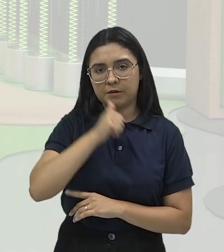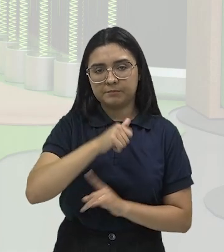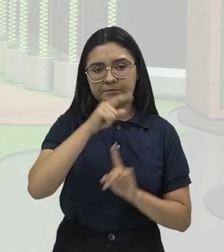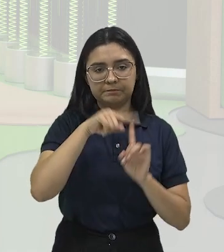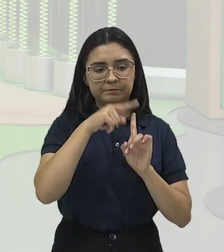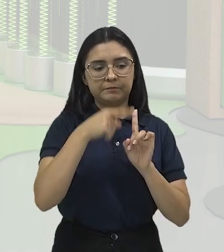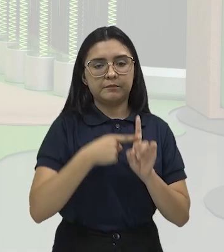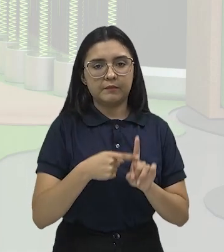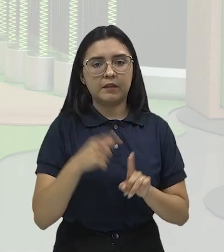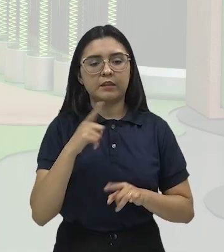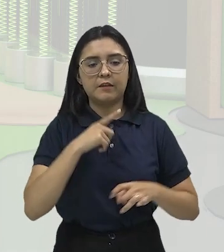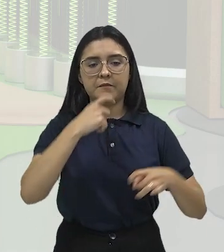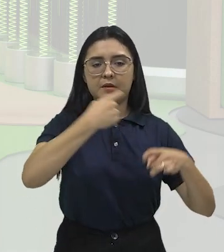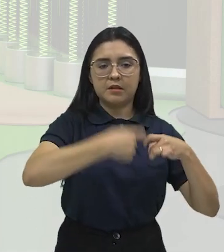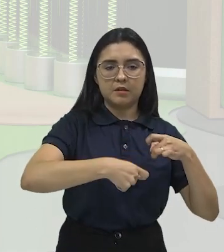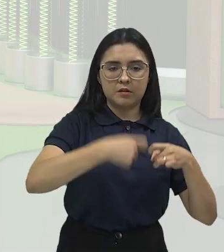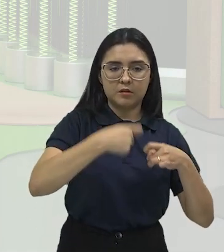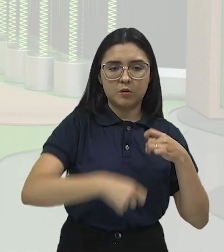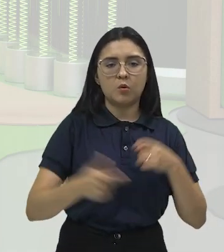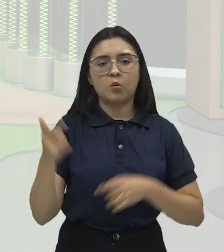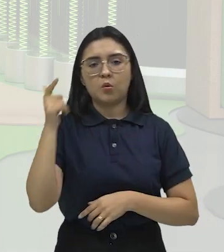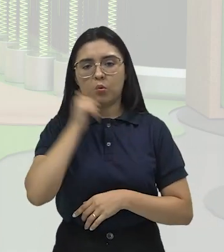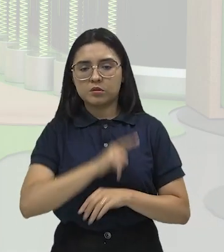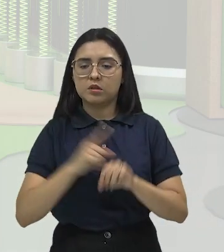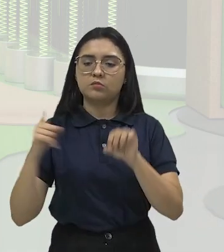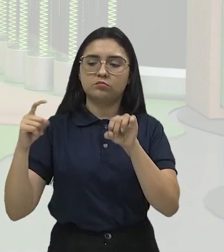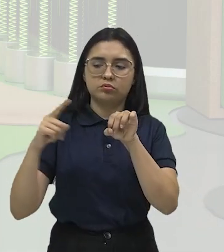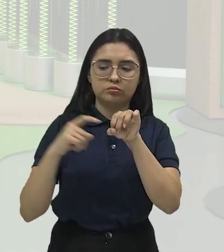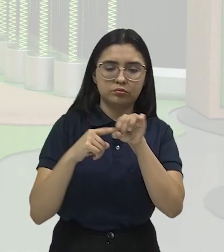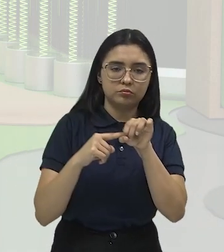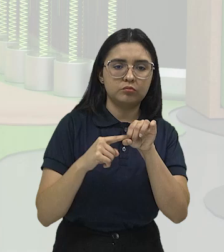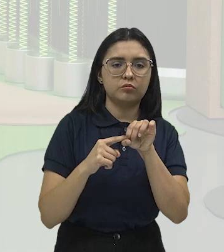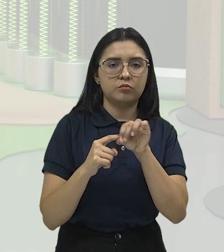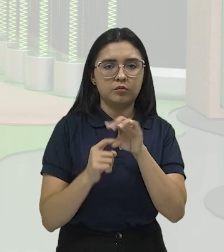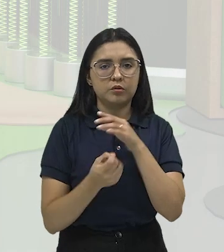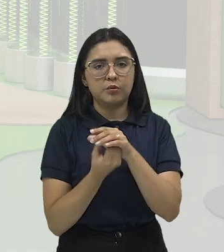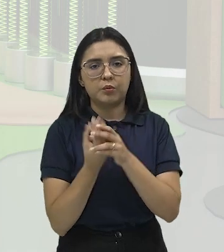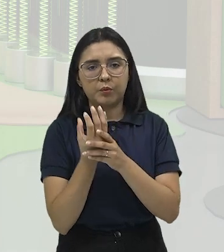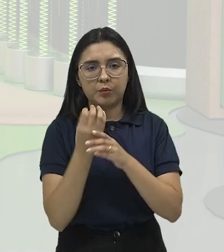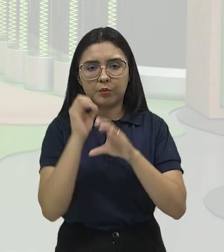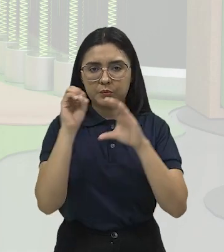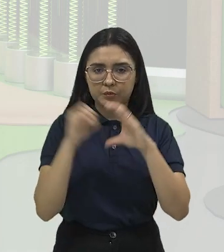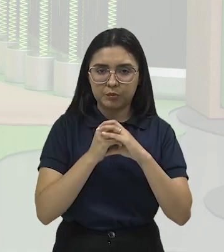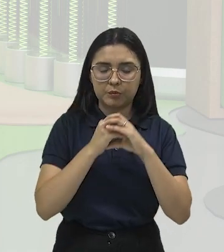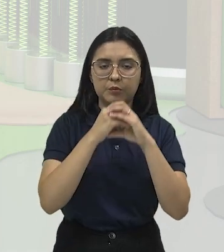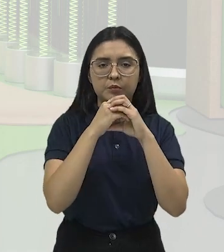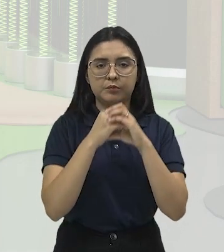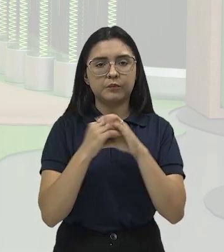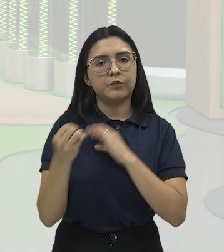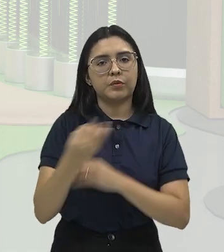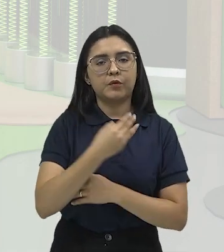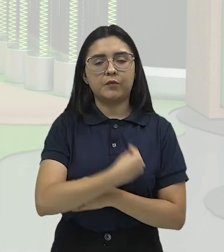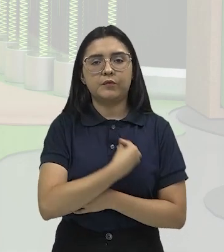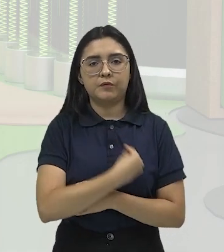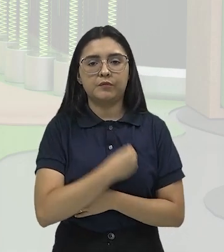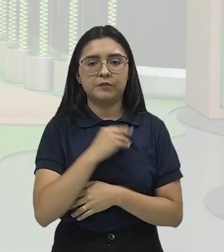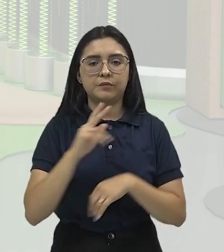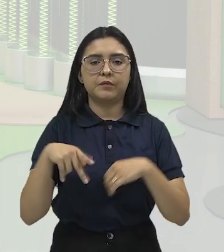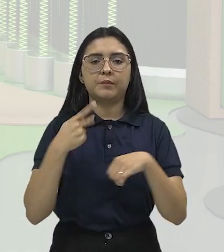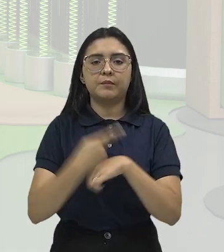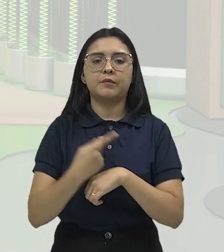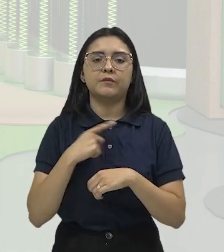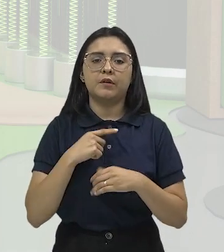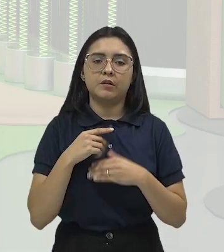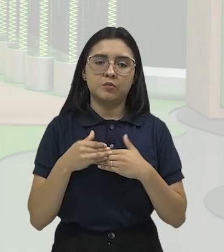então, manteve uma relação sexual, chegou ali o espermatozoide, formou, né, esse novo indivíduo e depois vai